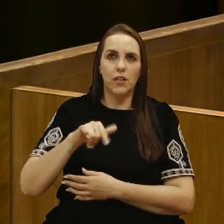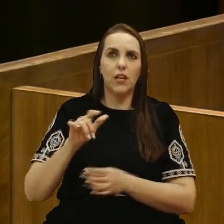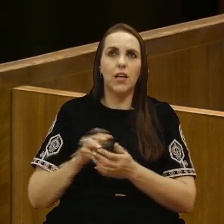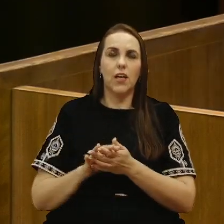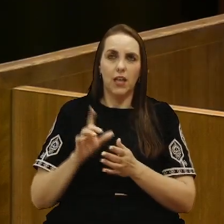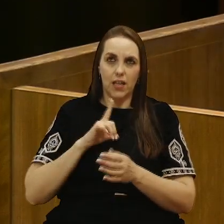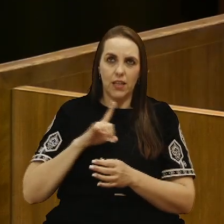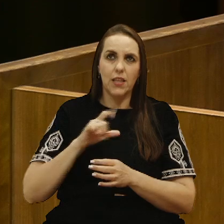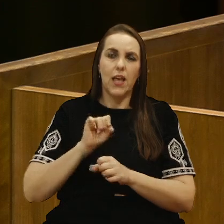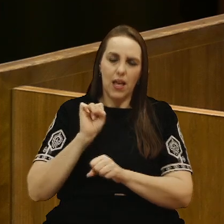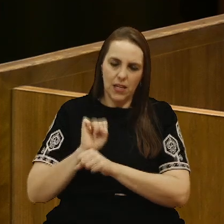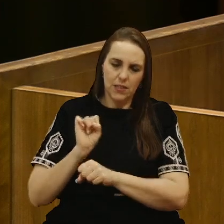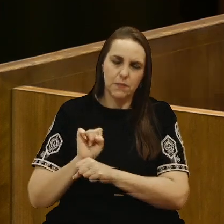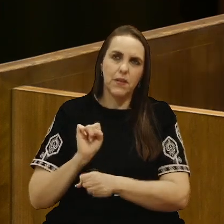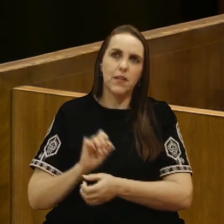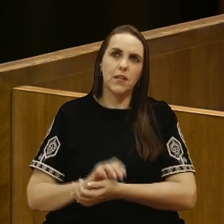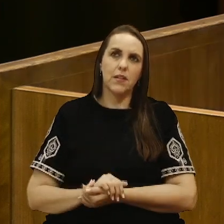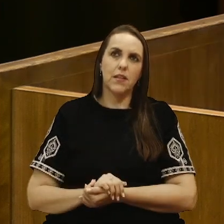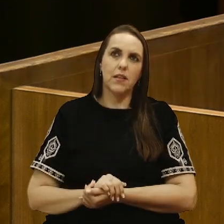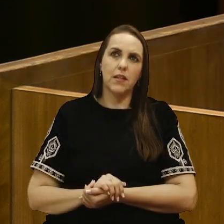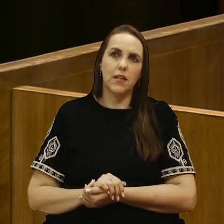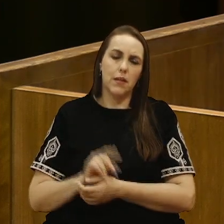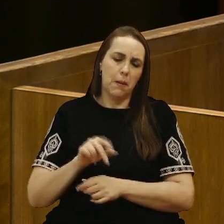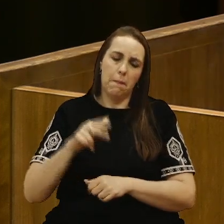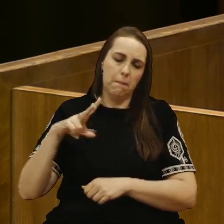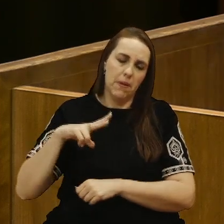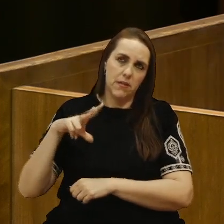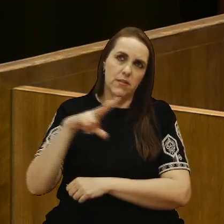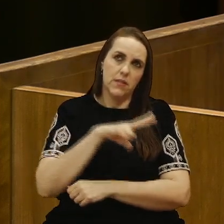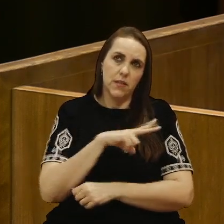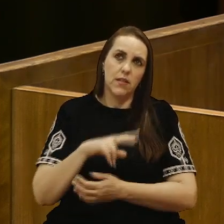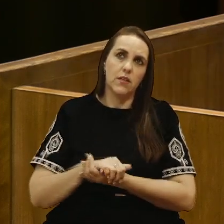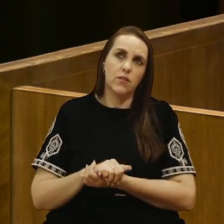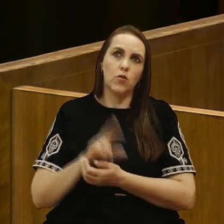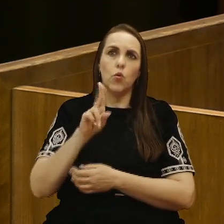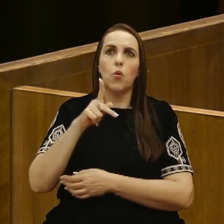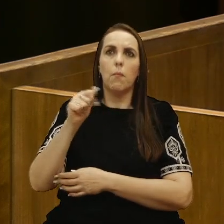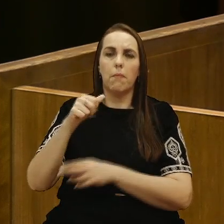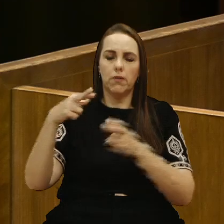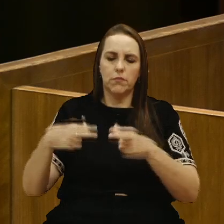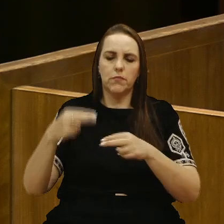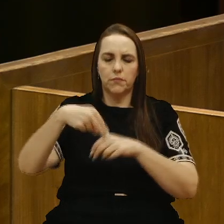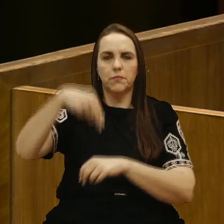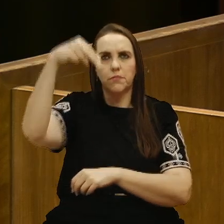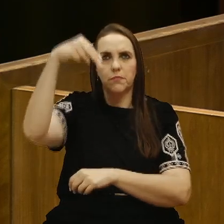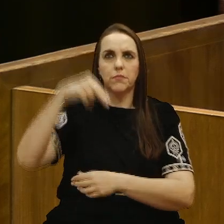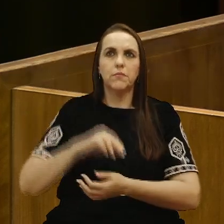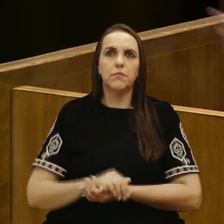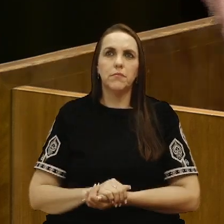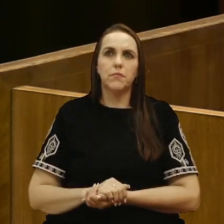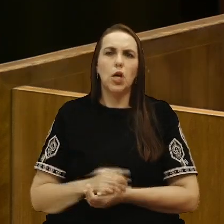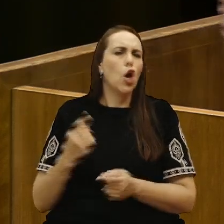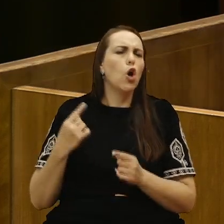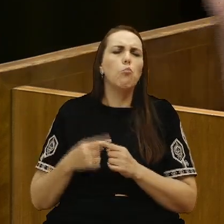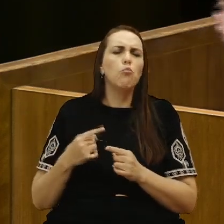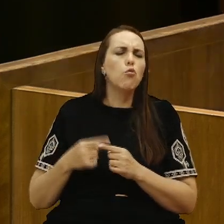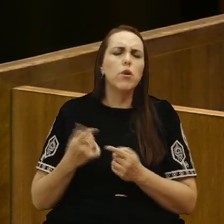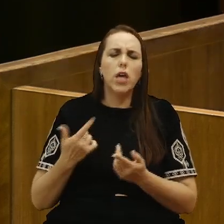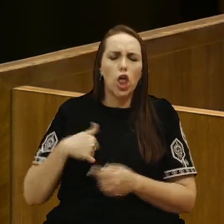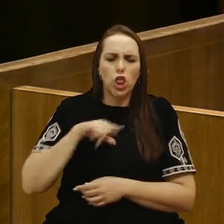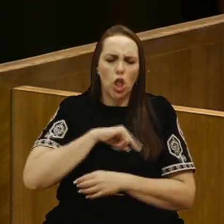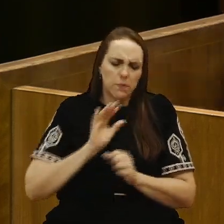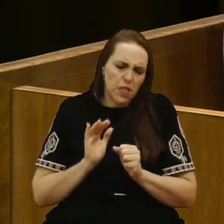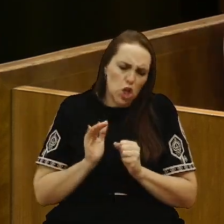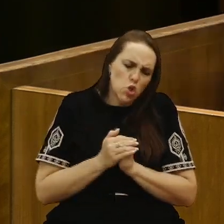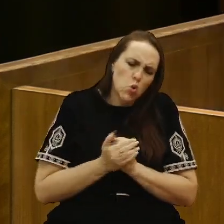na espera com os pacientes da UPA Zona Norte. Por que a gente tem que